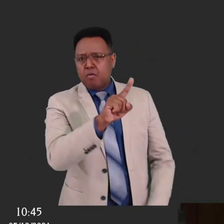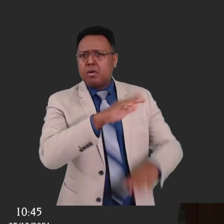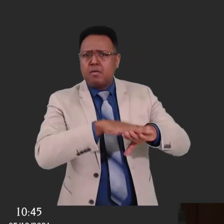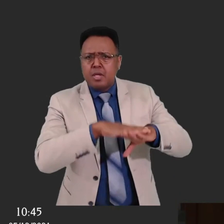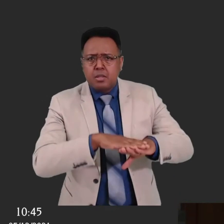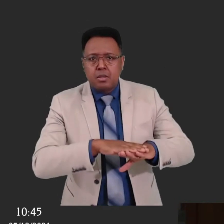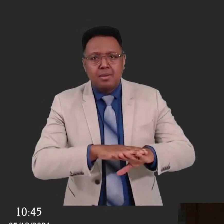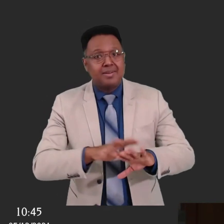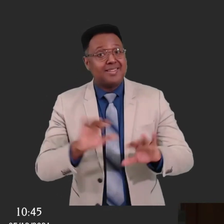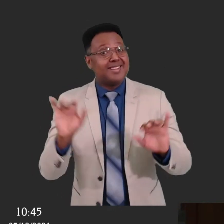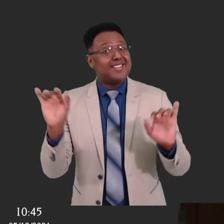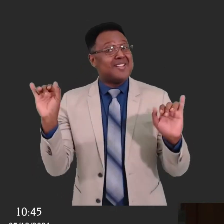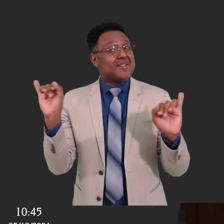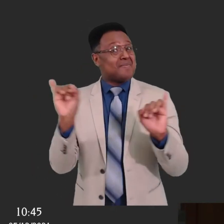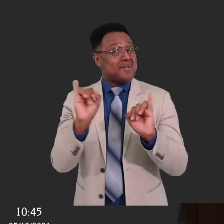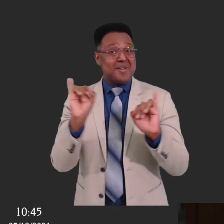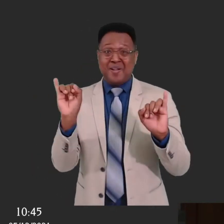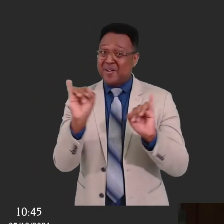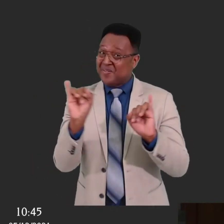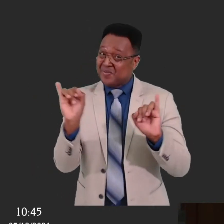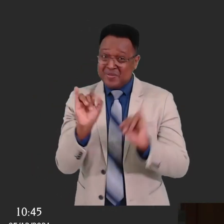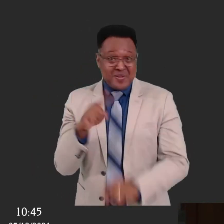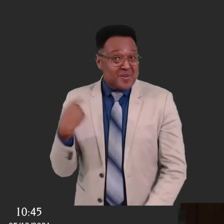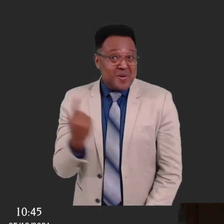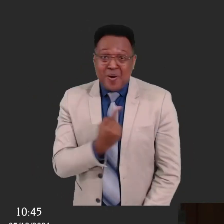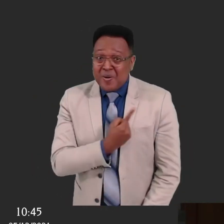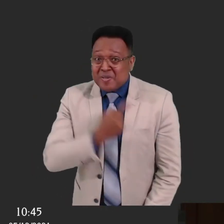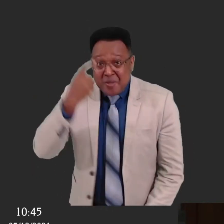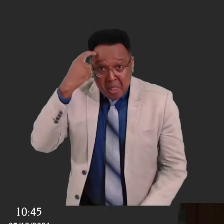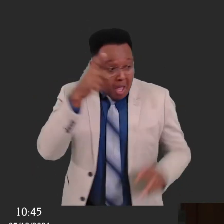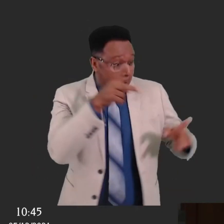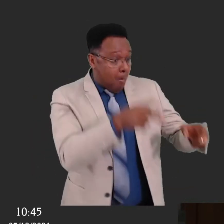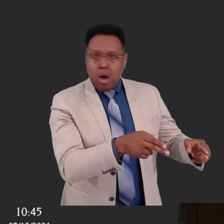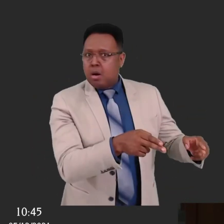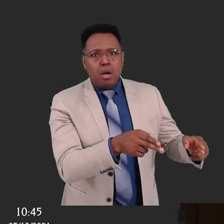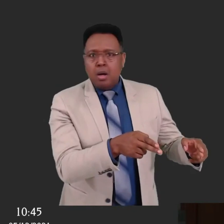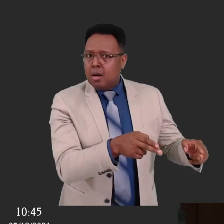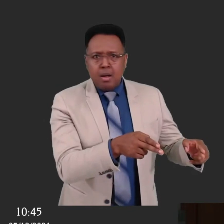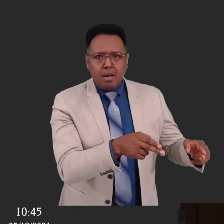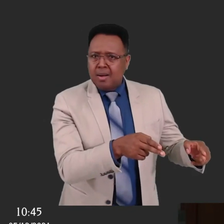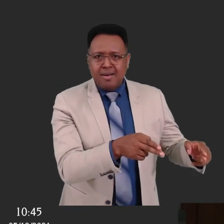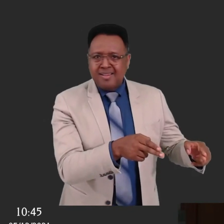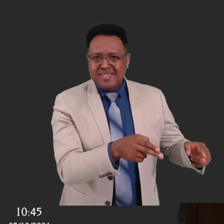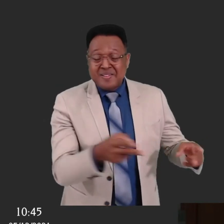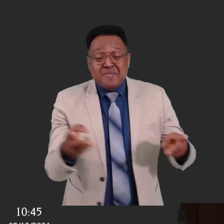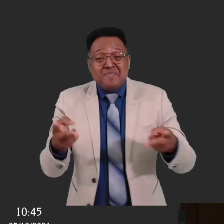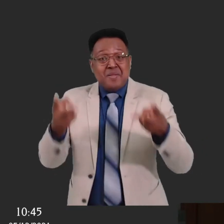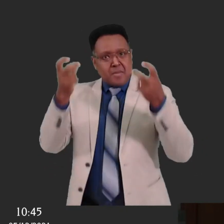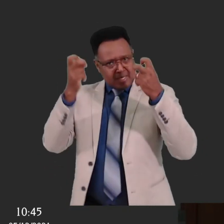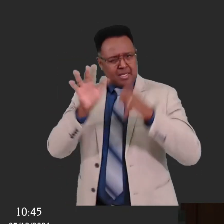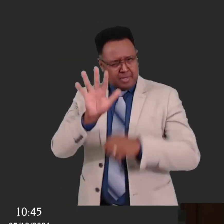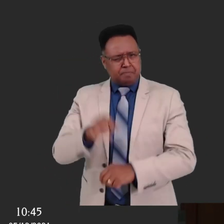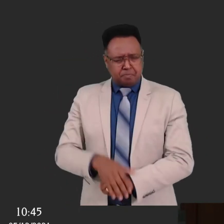Irmãos, nós não podemos pensar assim. Então tinha para os irmãos ver como é que funciona isso. Tinha um